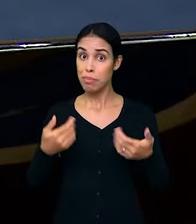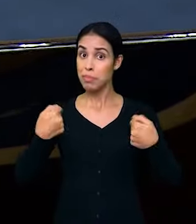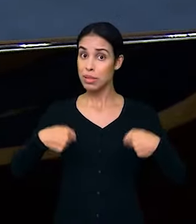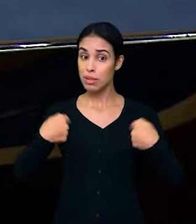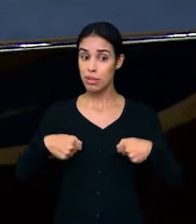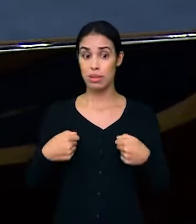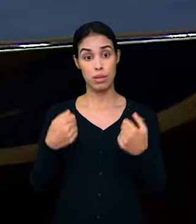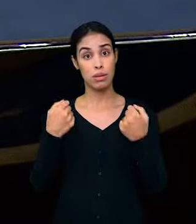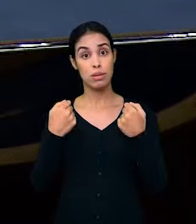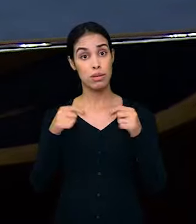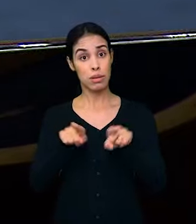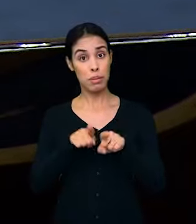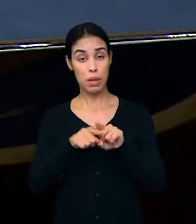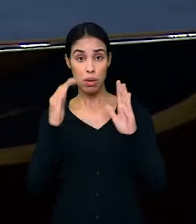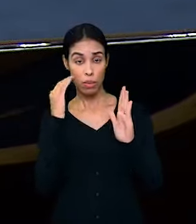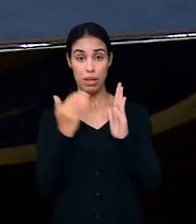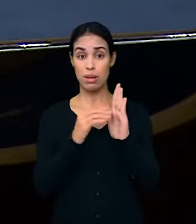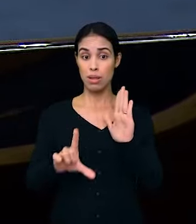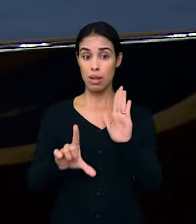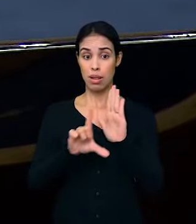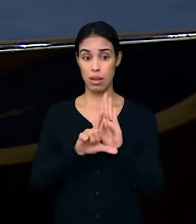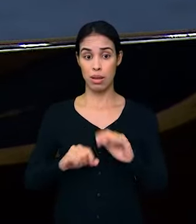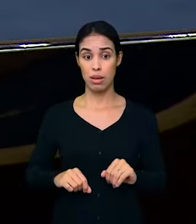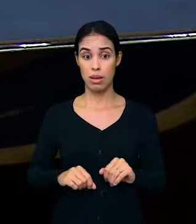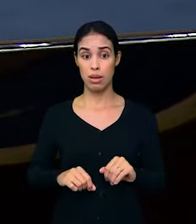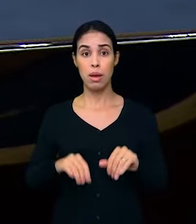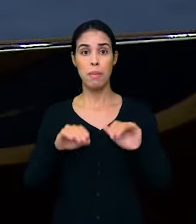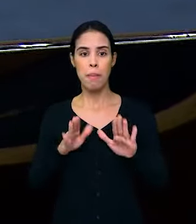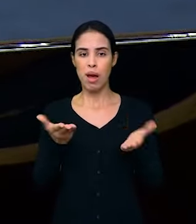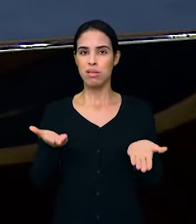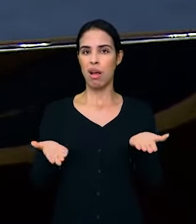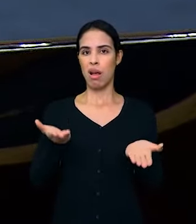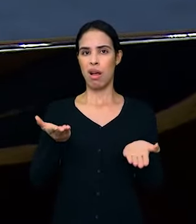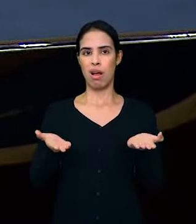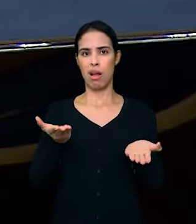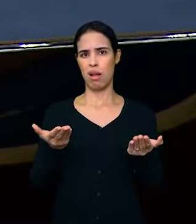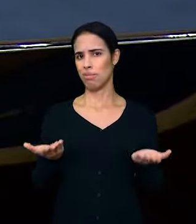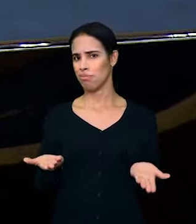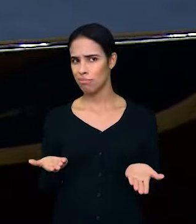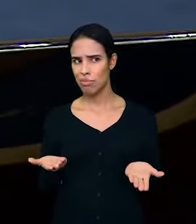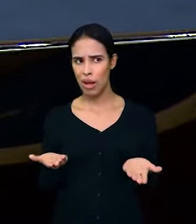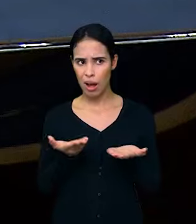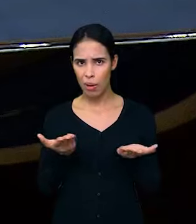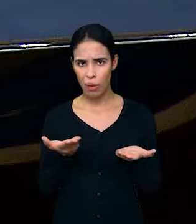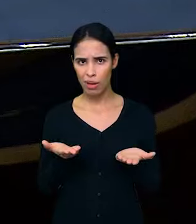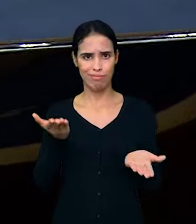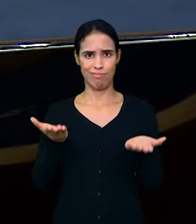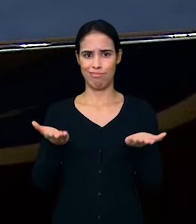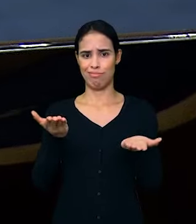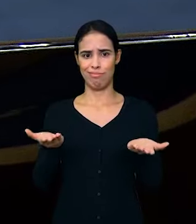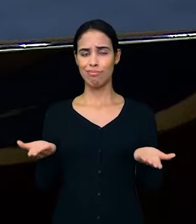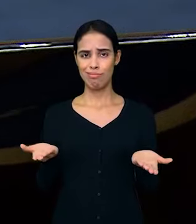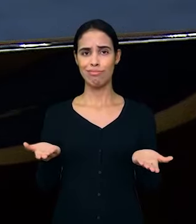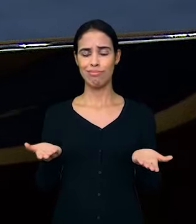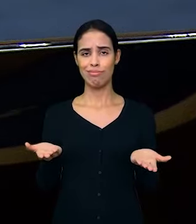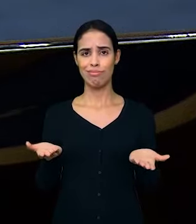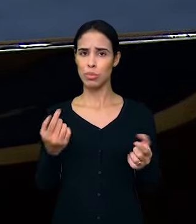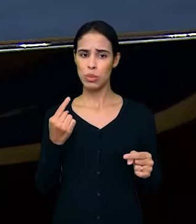necessidade de observar os requisitos da lei. Se houver relativização dos requisitos da lei, evidentemente que a deflagração,